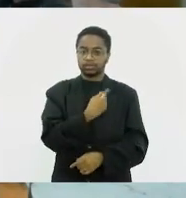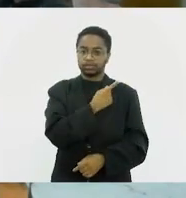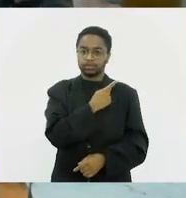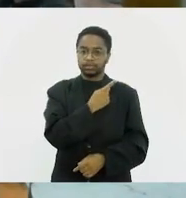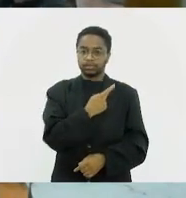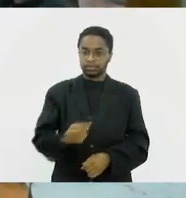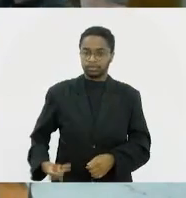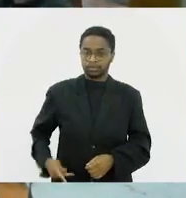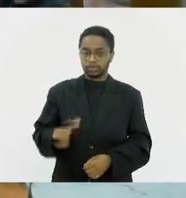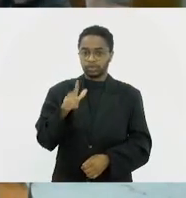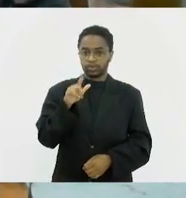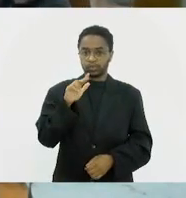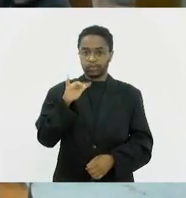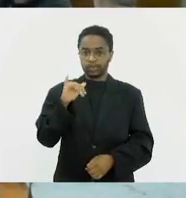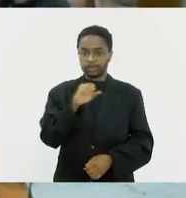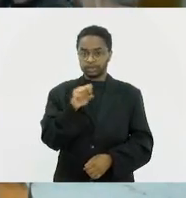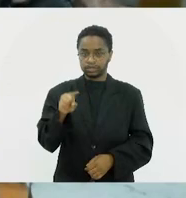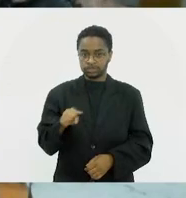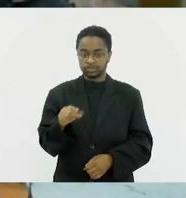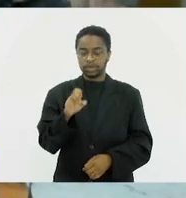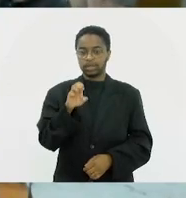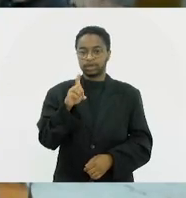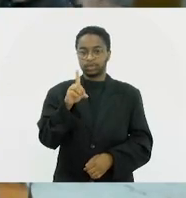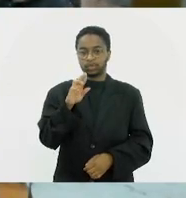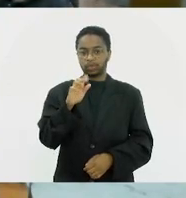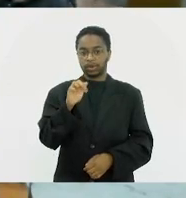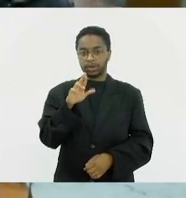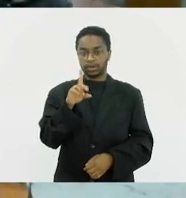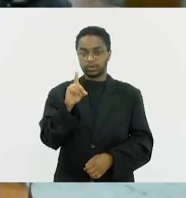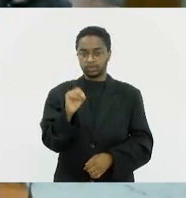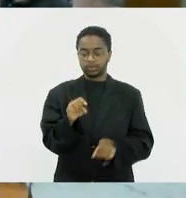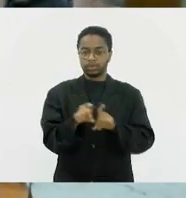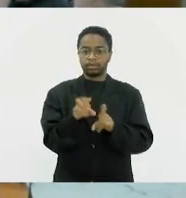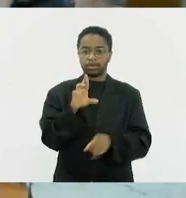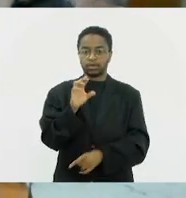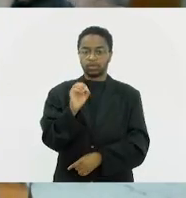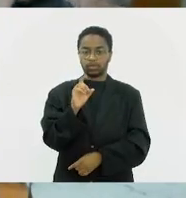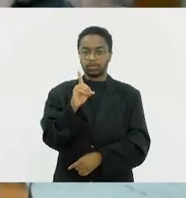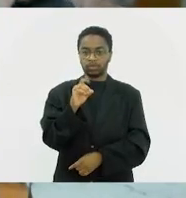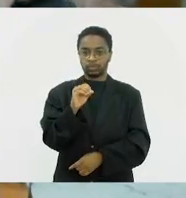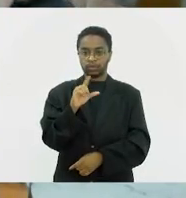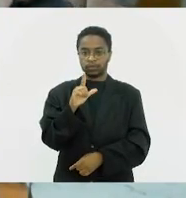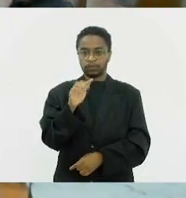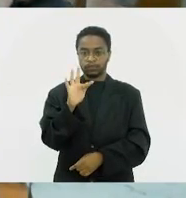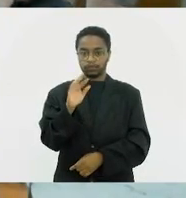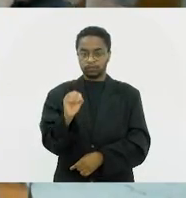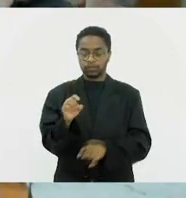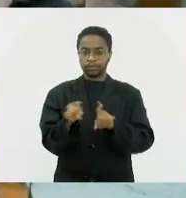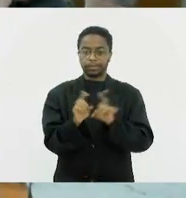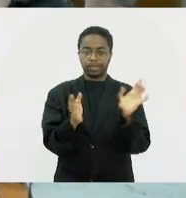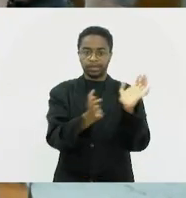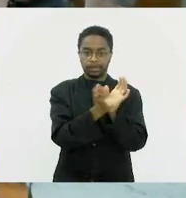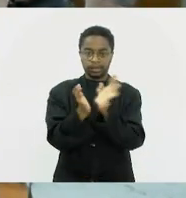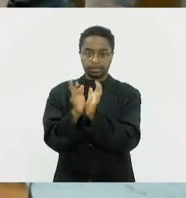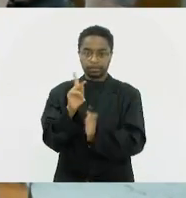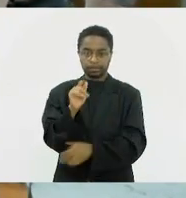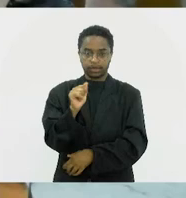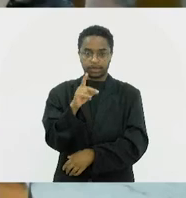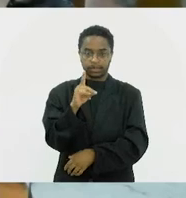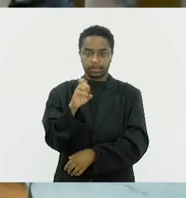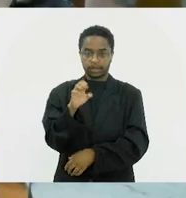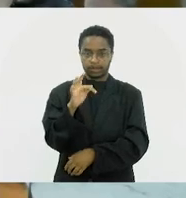Luiz Eduardo, agradeço ao Rodolfo e toda a equipe da PADEF. Queria passar a palavra